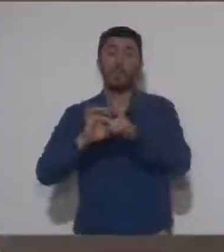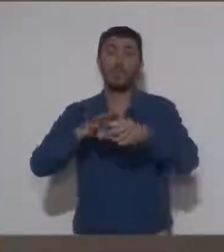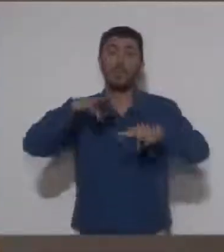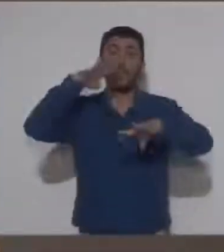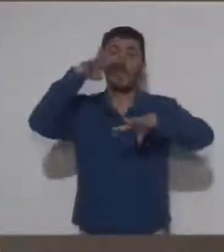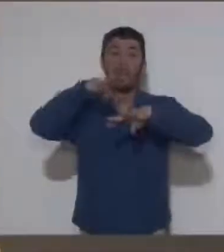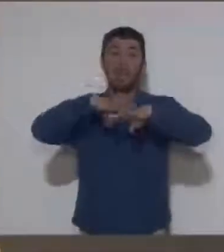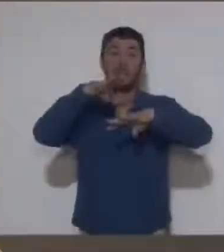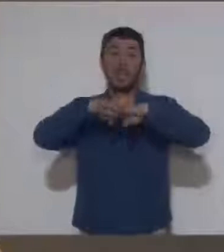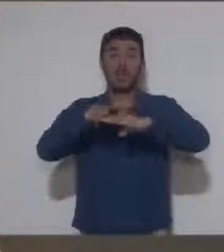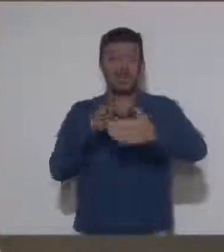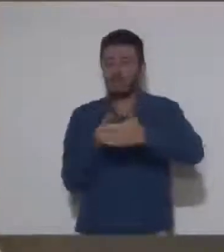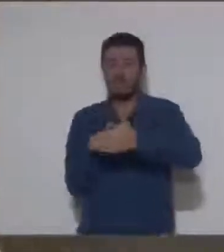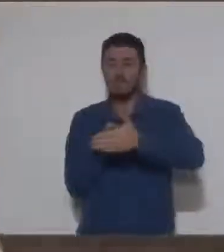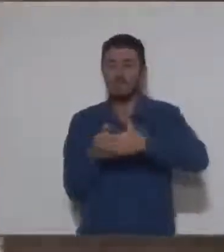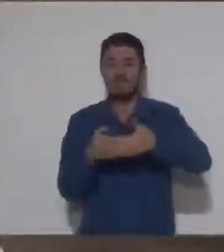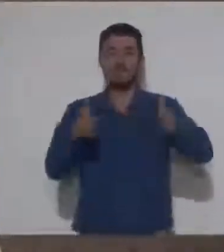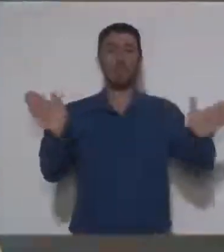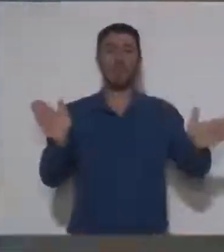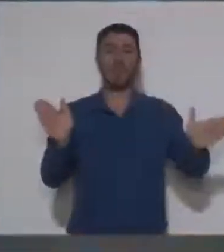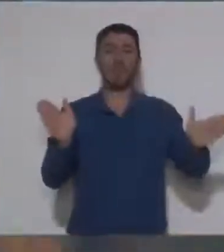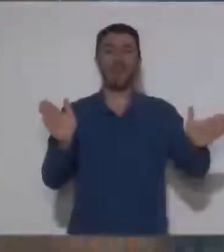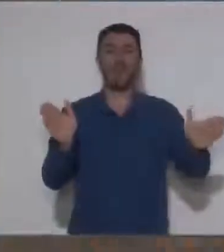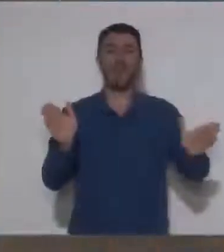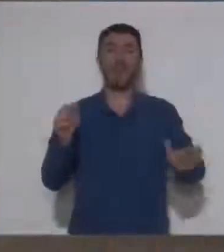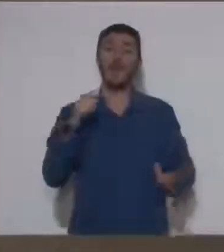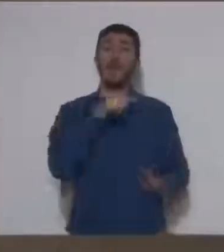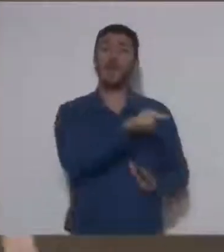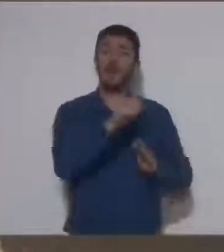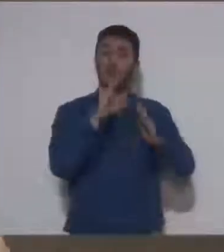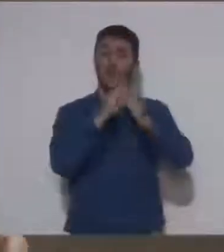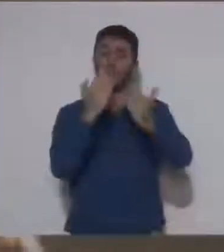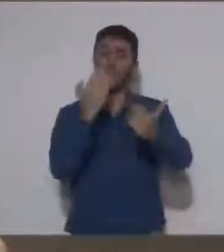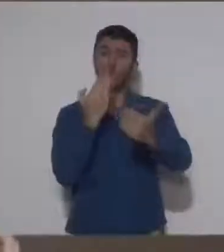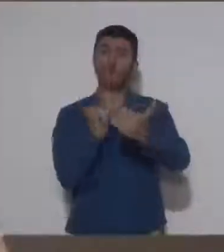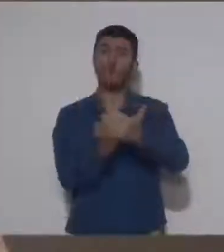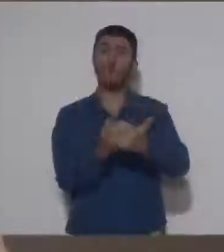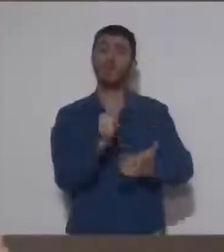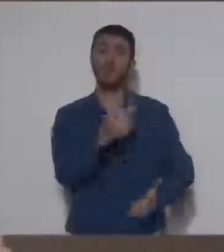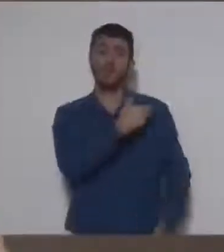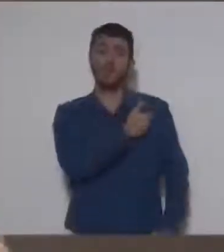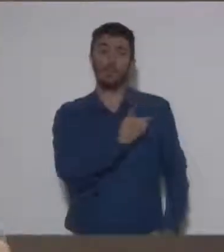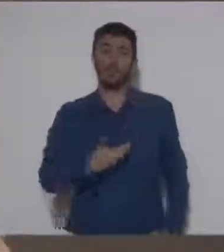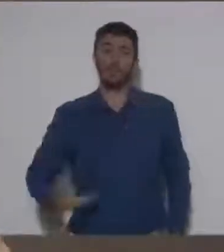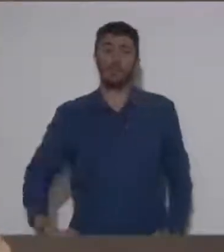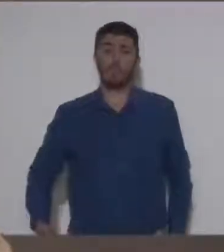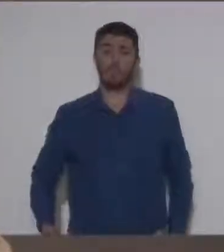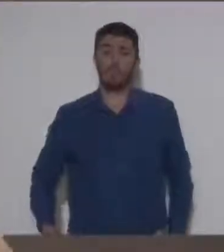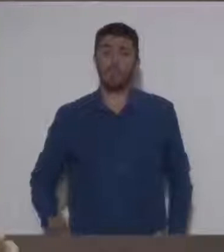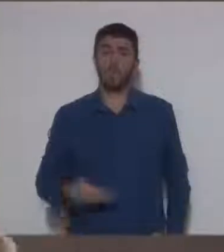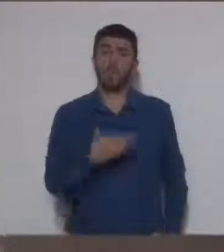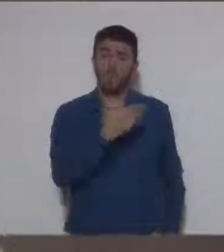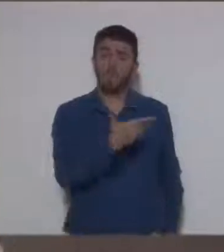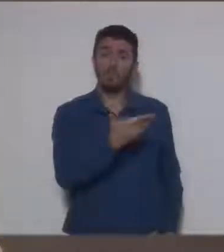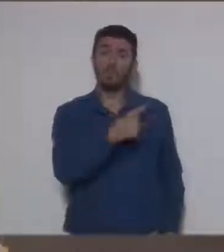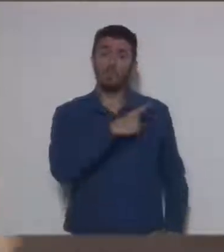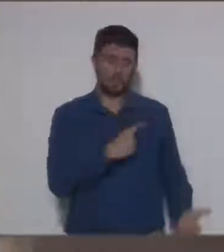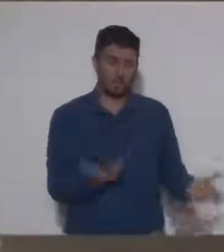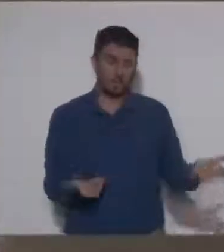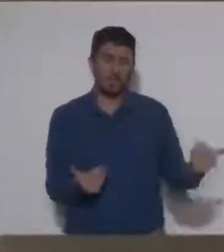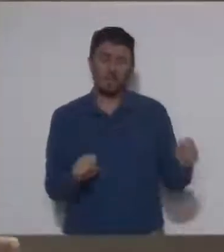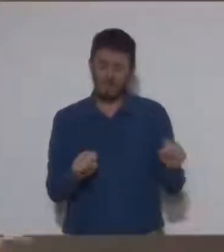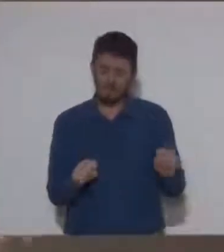uma riqueza a gente poder, de uma escola pública, valorizar tantos jovens ali que estão se esforçando. Não é simples. Se